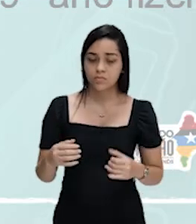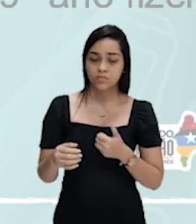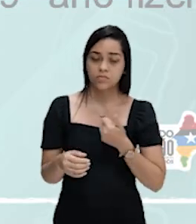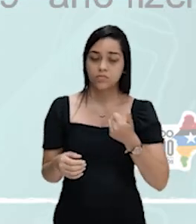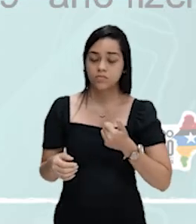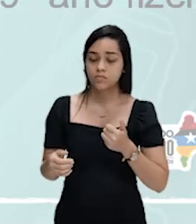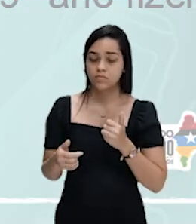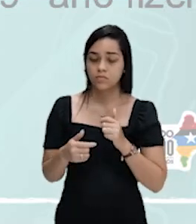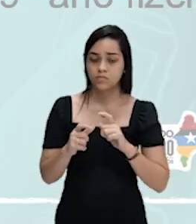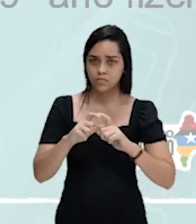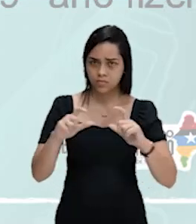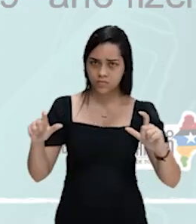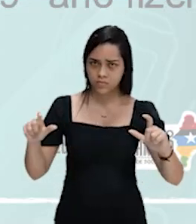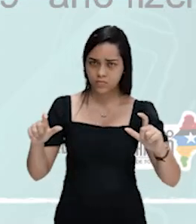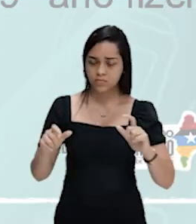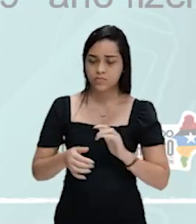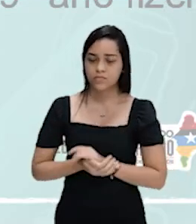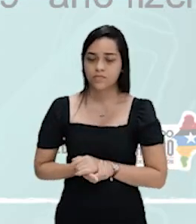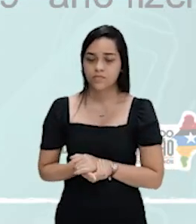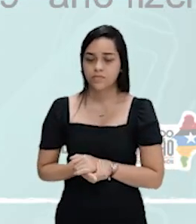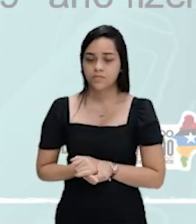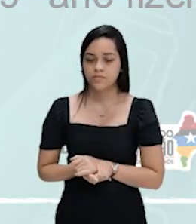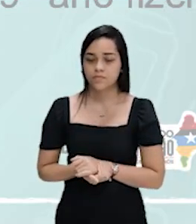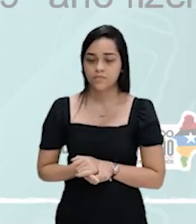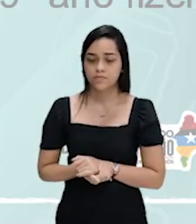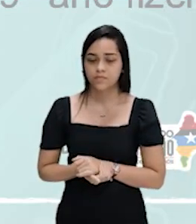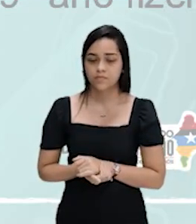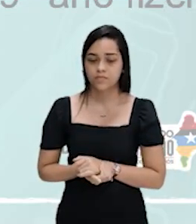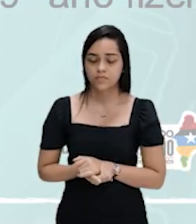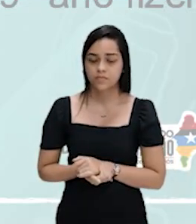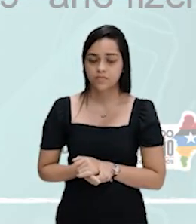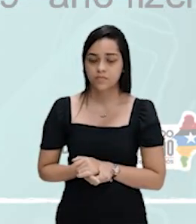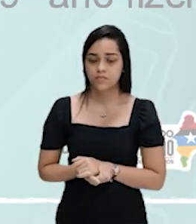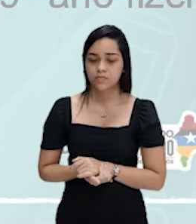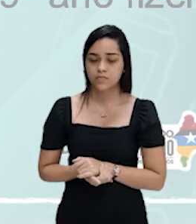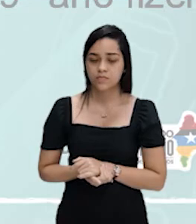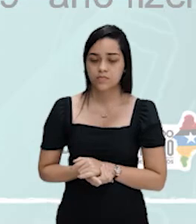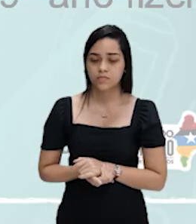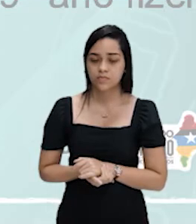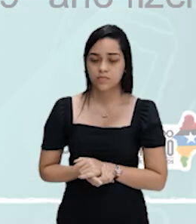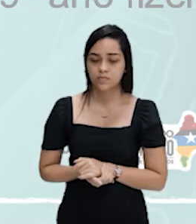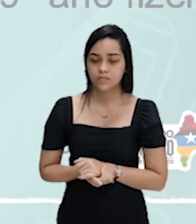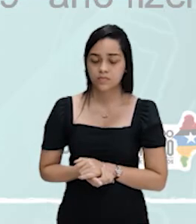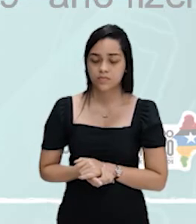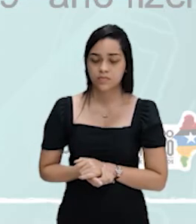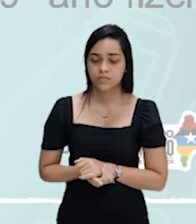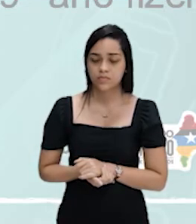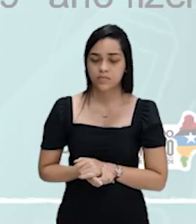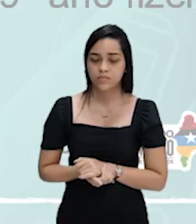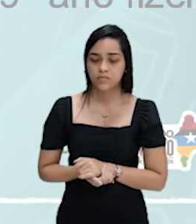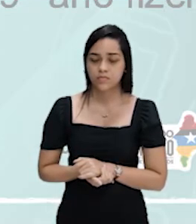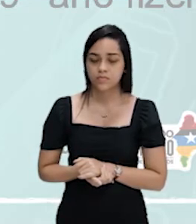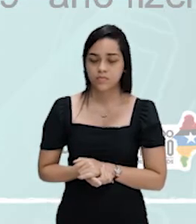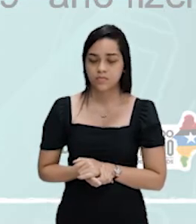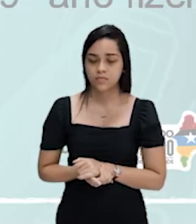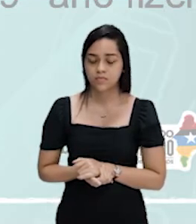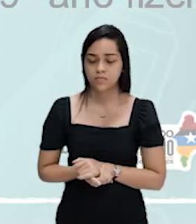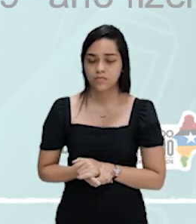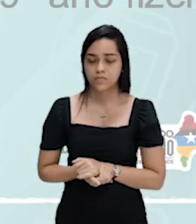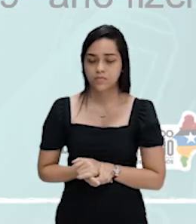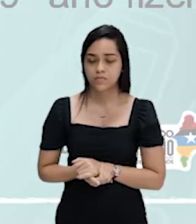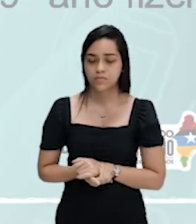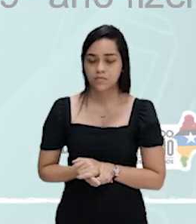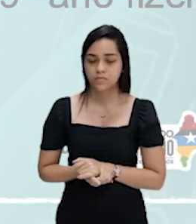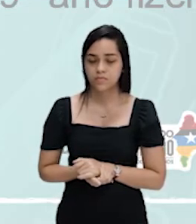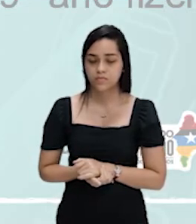todos os alunos do 9º ano Fizeram bagunça e estão sem recreio e a segunda indica que apenas